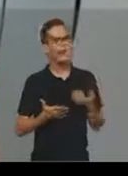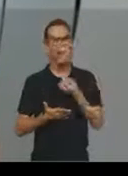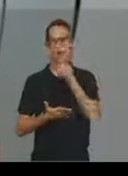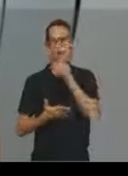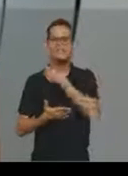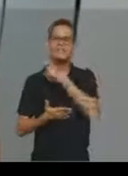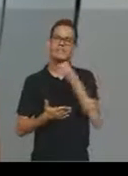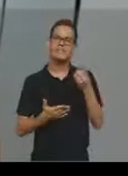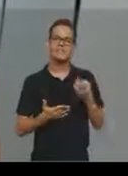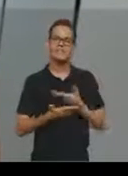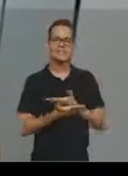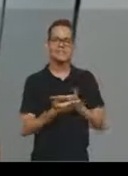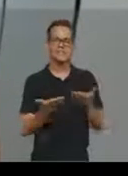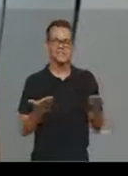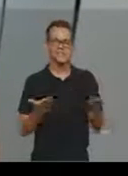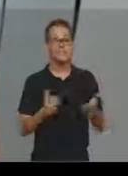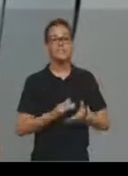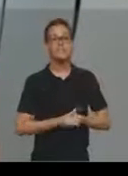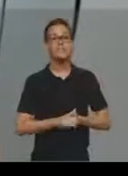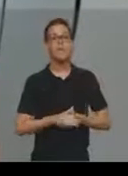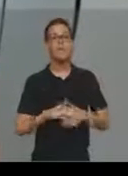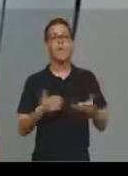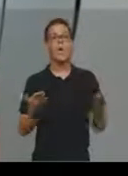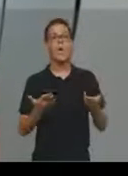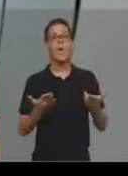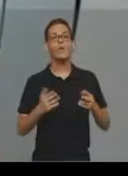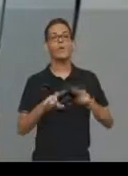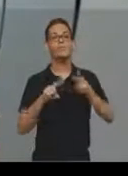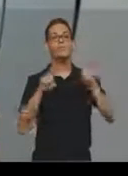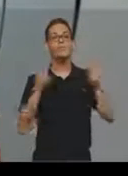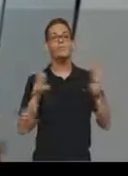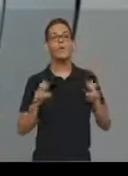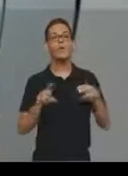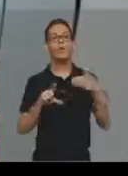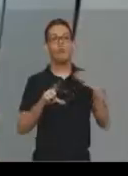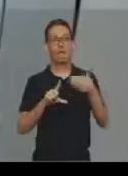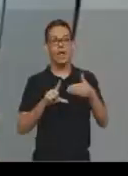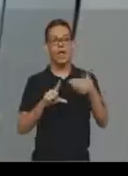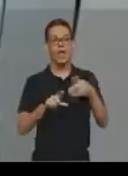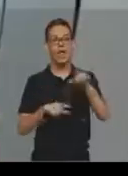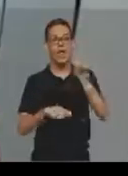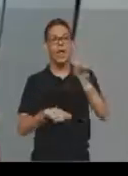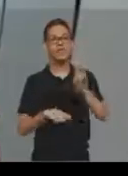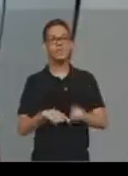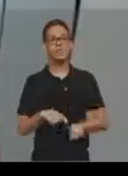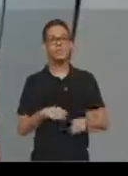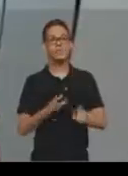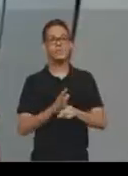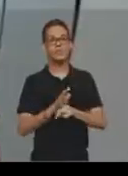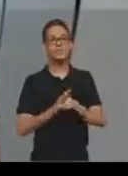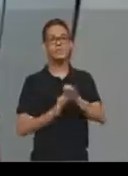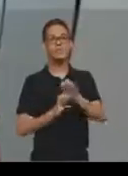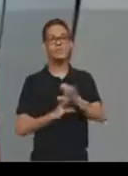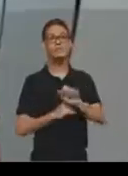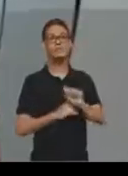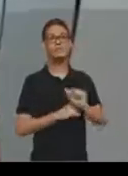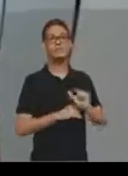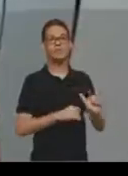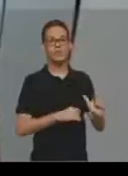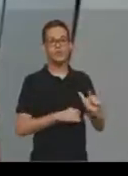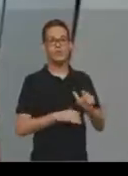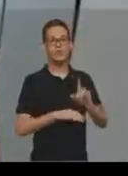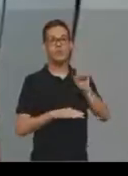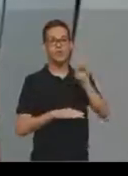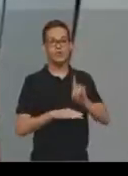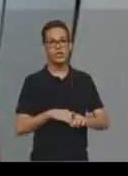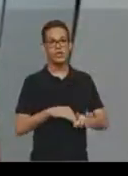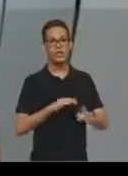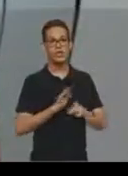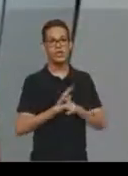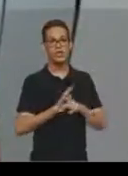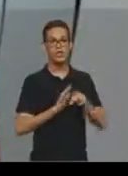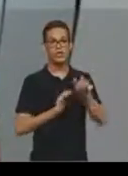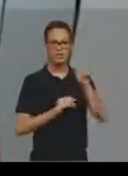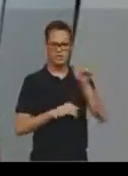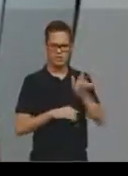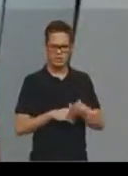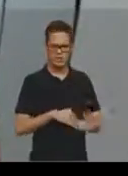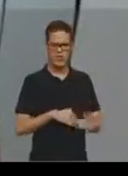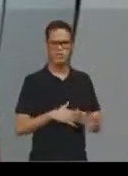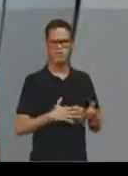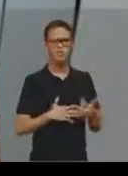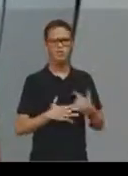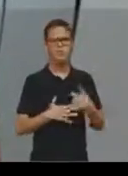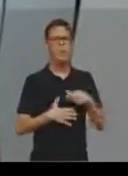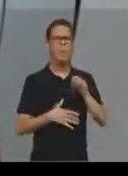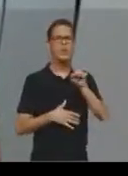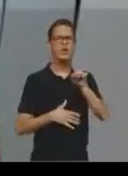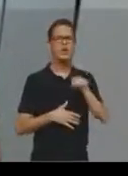todos. Bom, o tema da nossa aula de hoje foram os direitos civis, né? A gente trabalhou com direitos civis, desde a definição, né? O